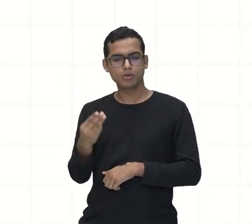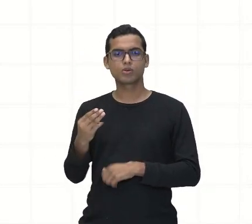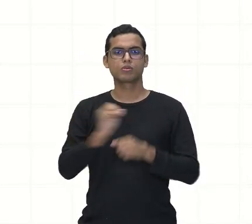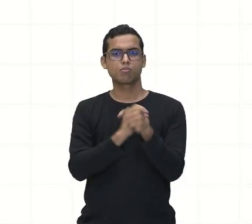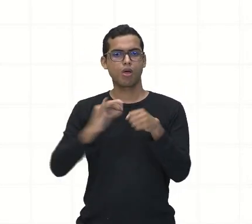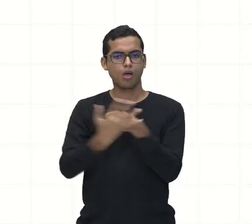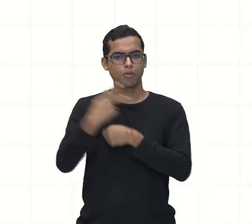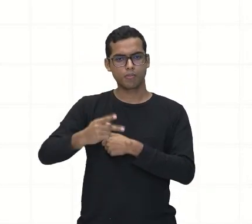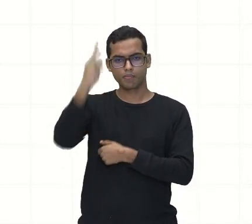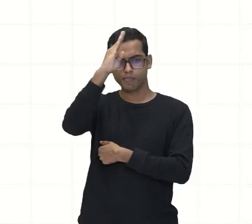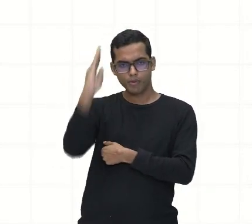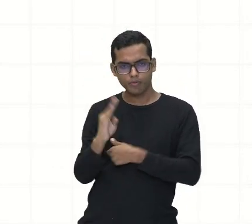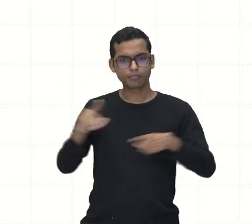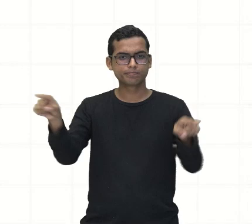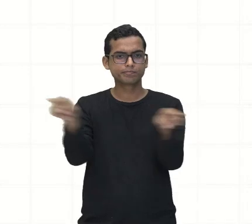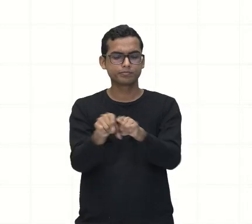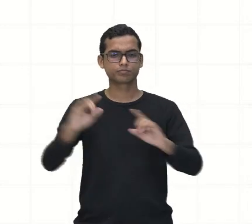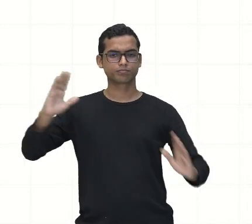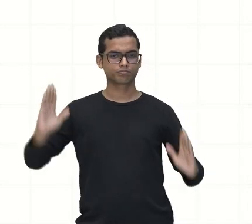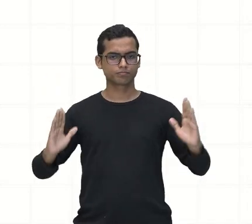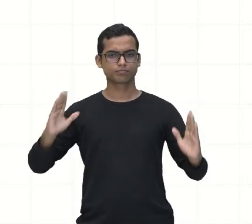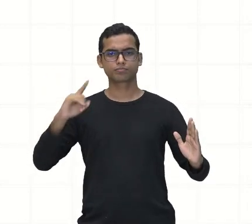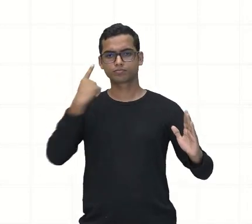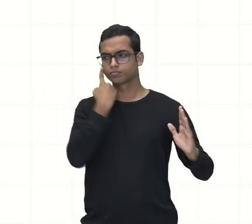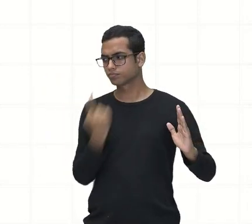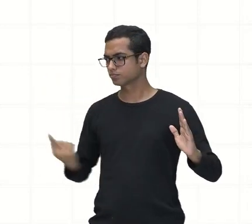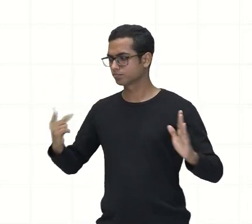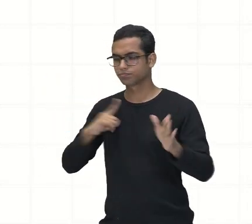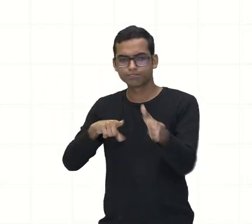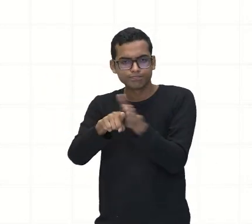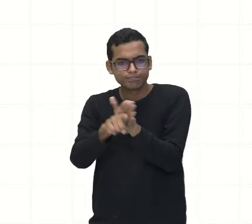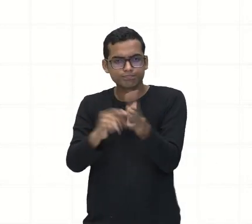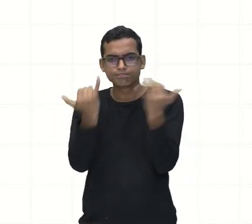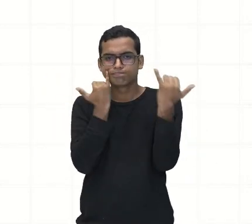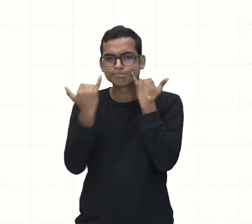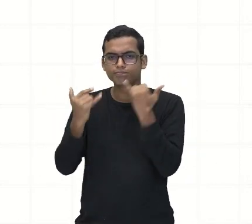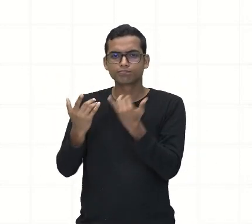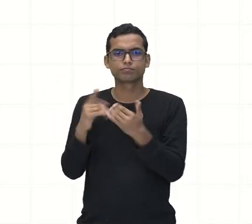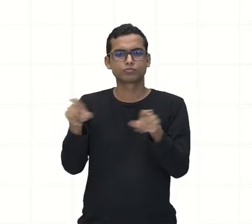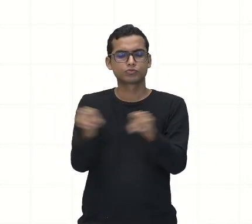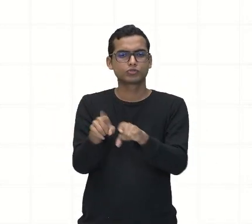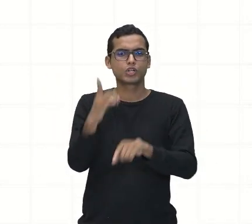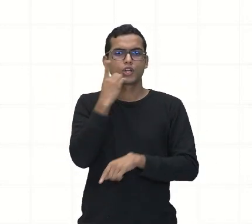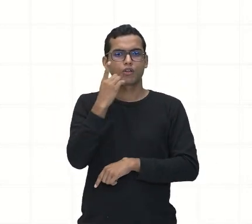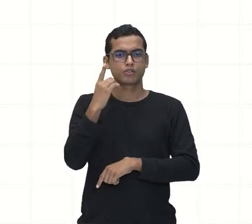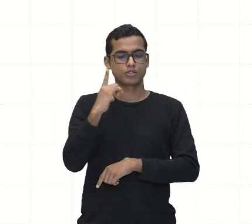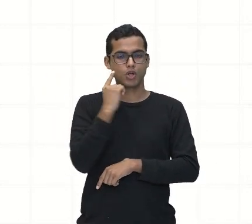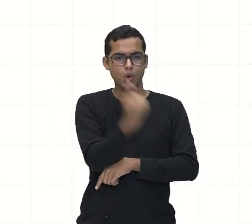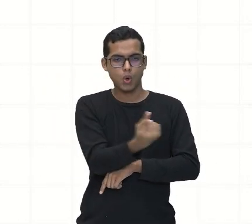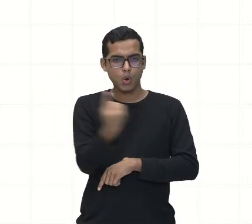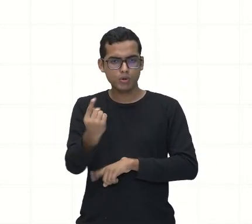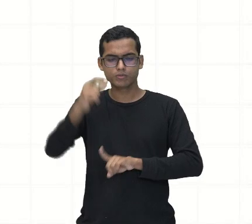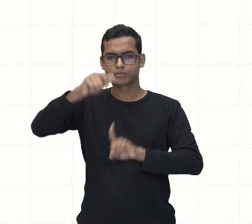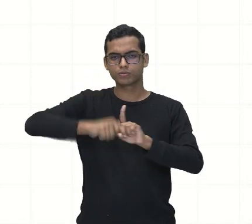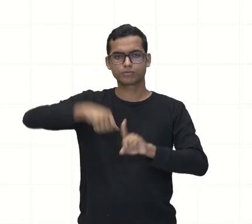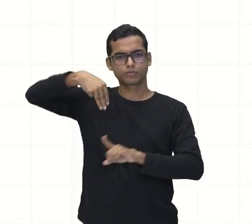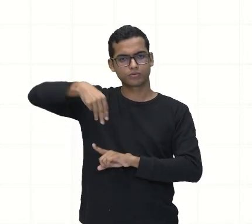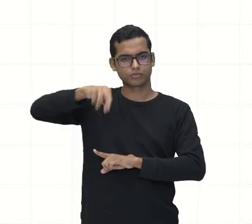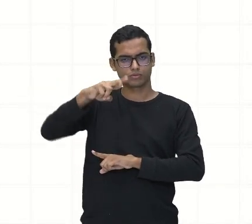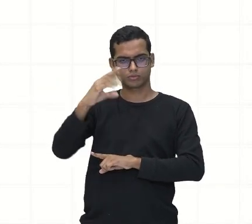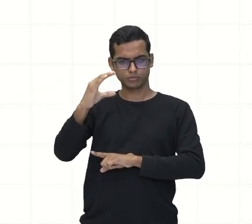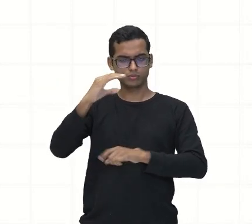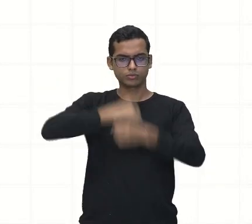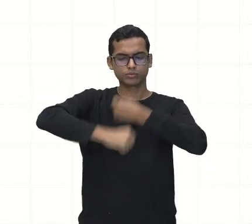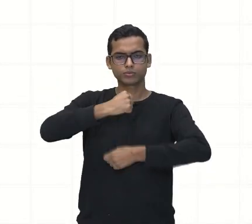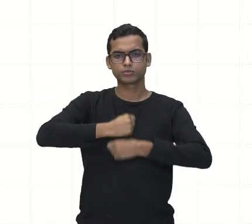Brasil. E aqui o período que isso foi extraído, né? Dia 11 de março de 2021. A quantidade